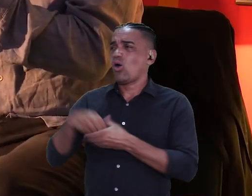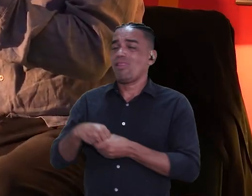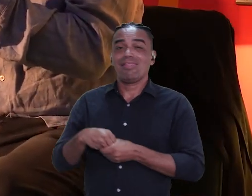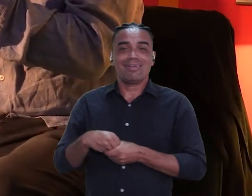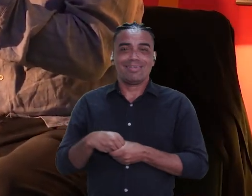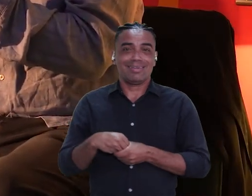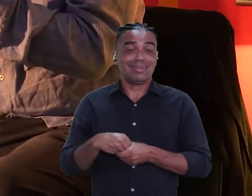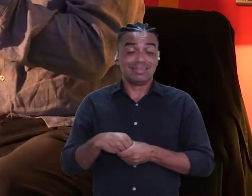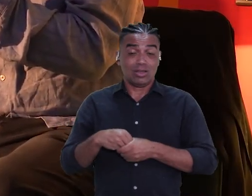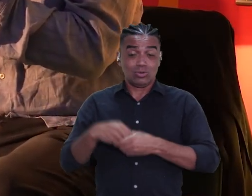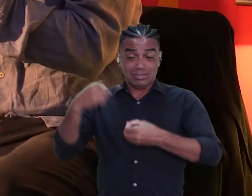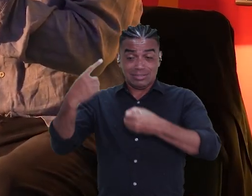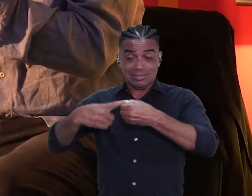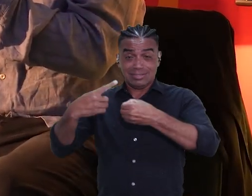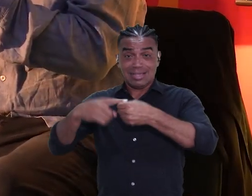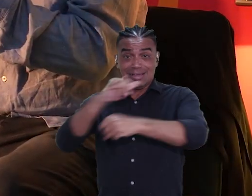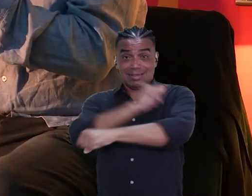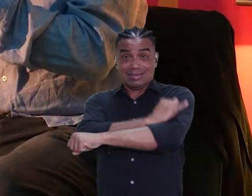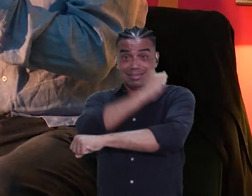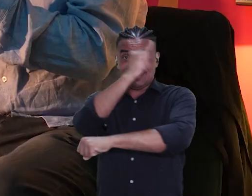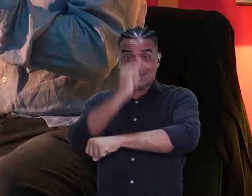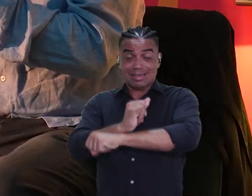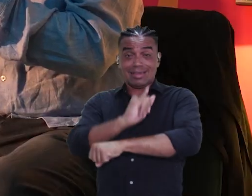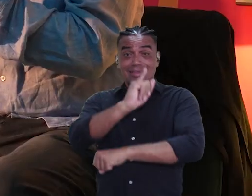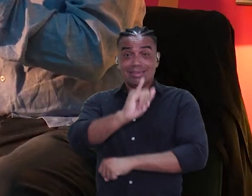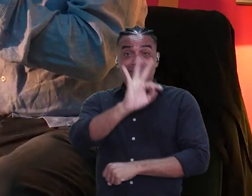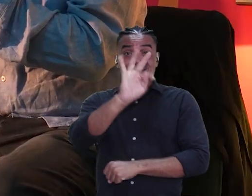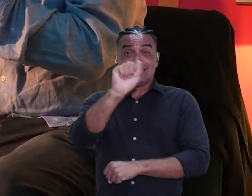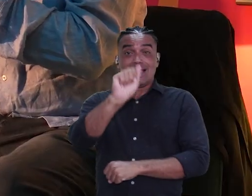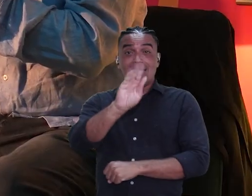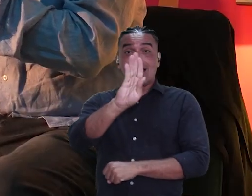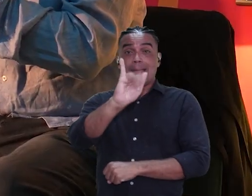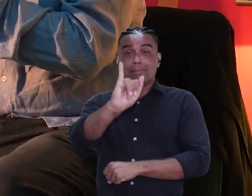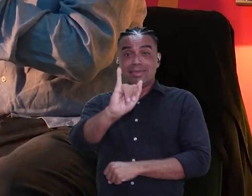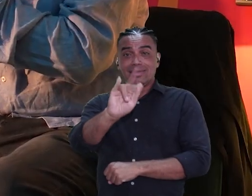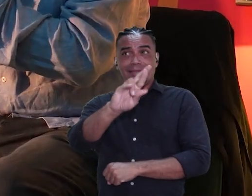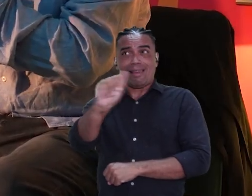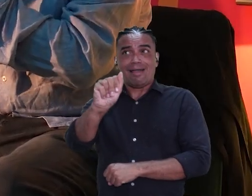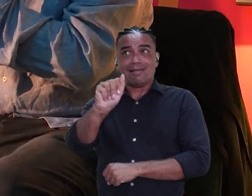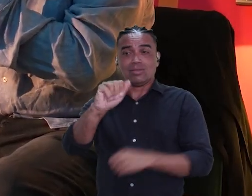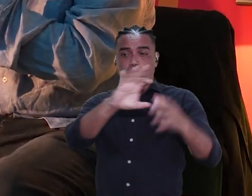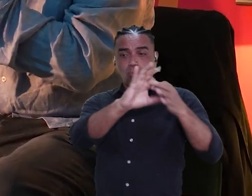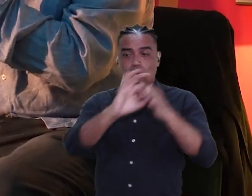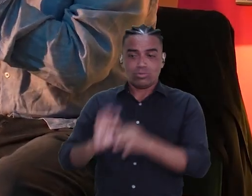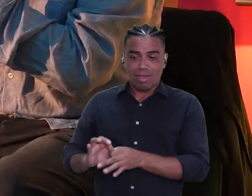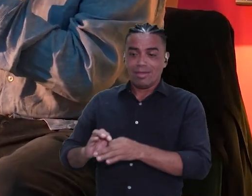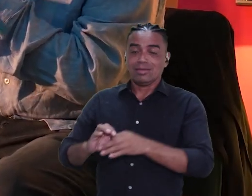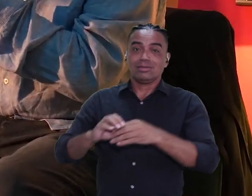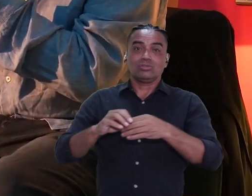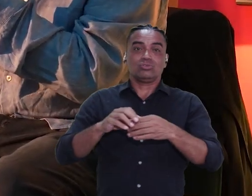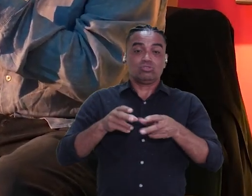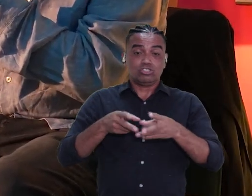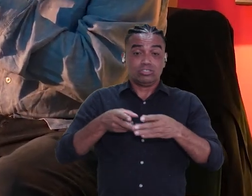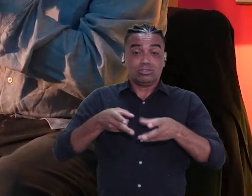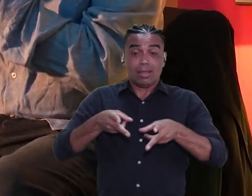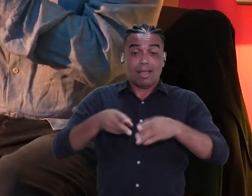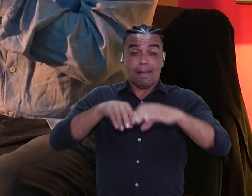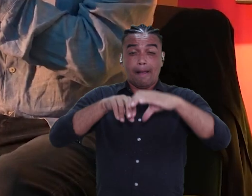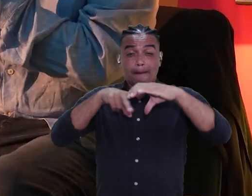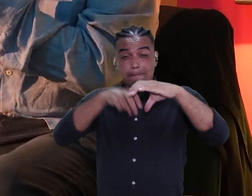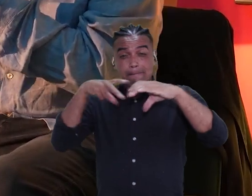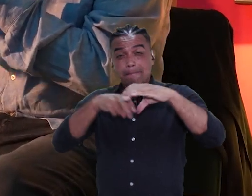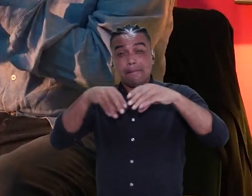a história de Itabira no contexto da mineração e da questão da mineração